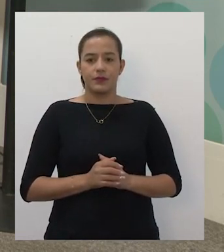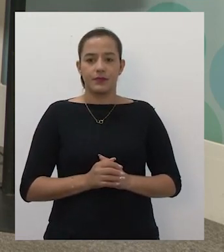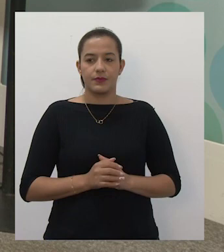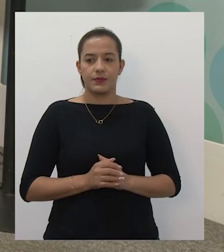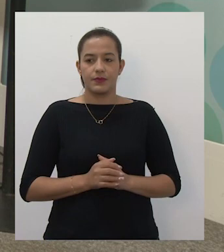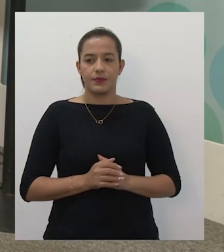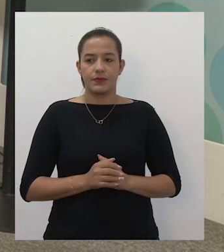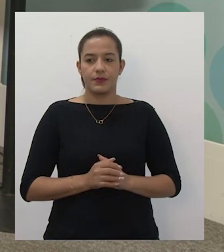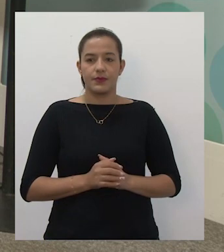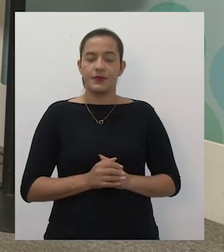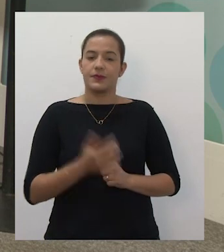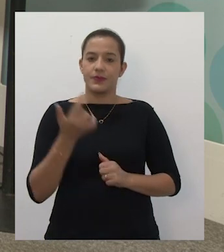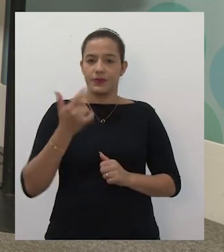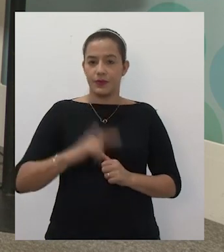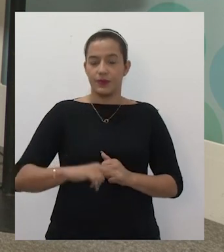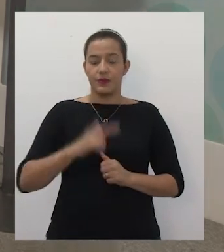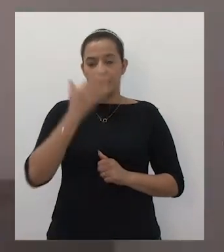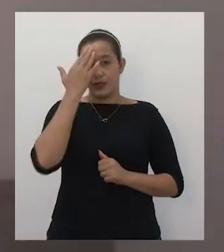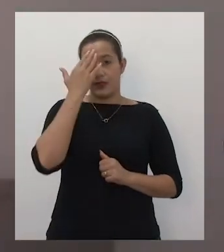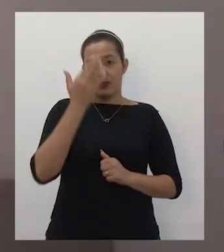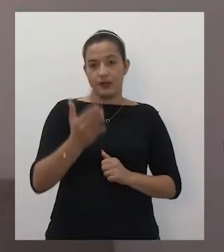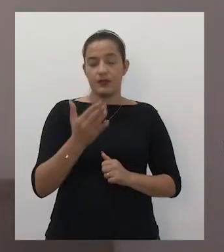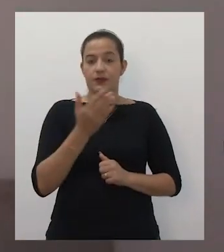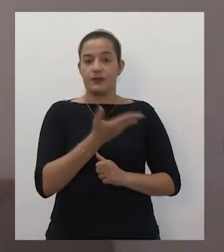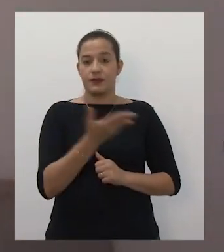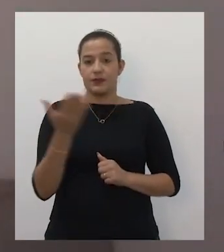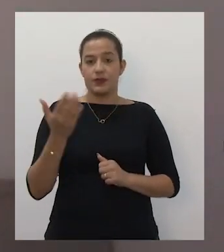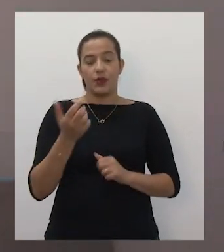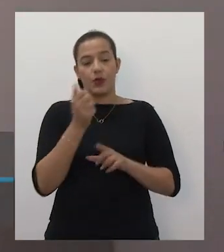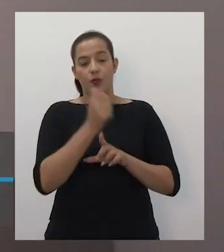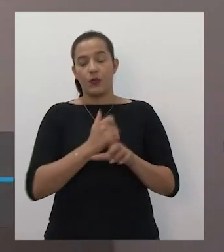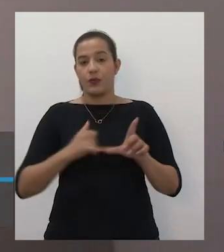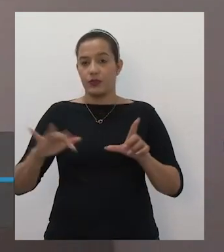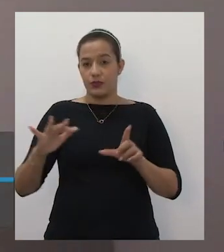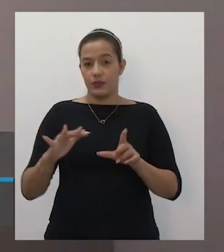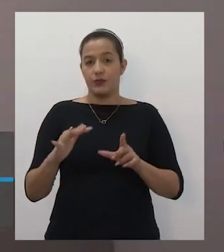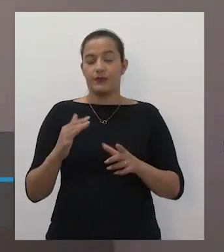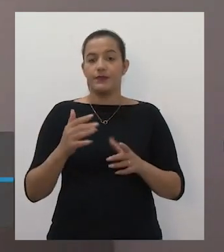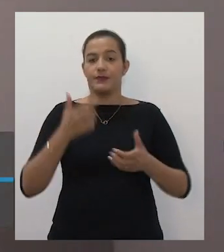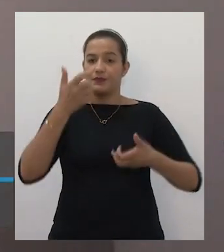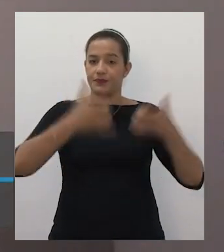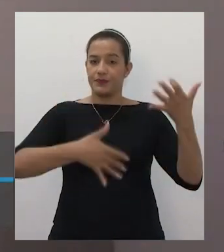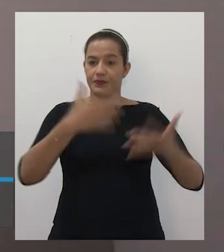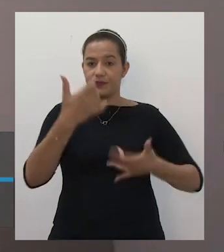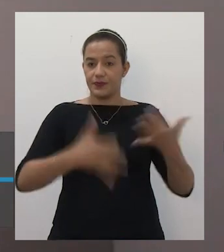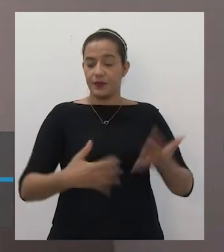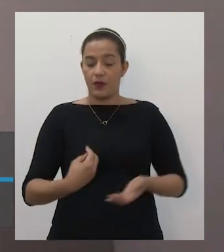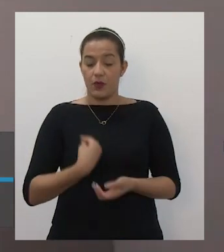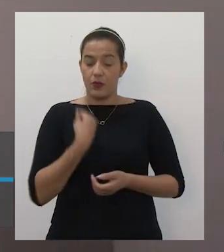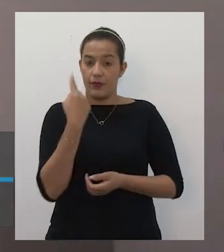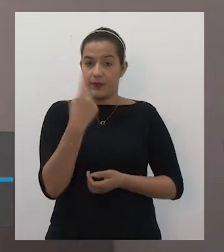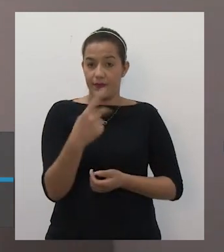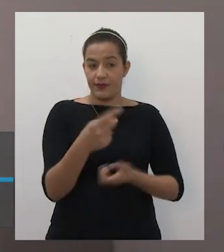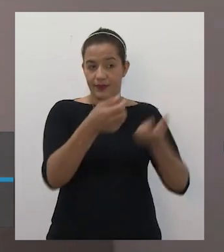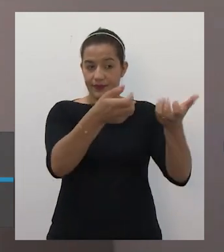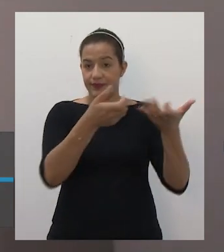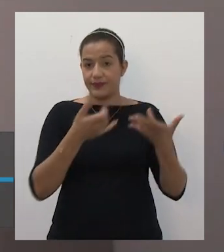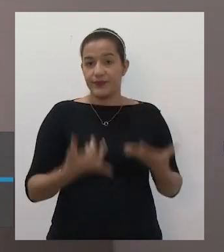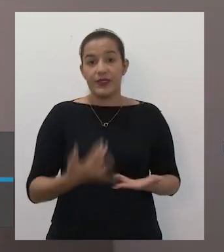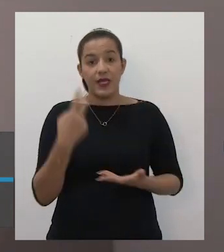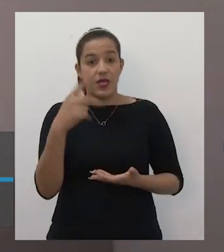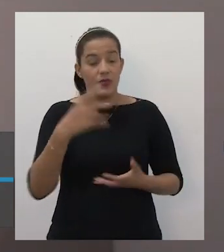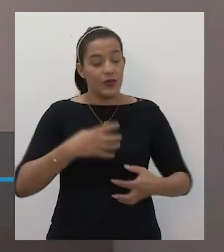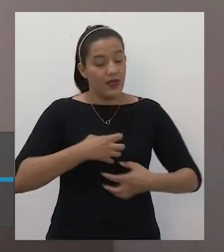Bom, começar agradecendo a Karina por compartilhar esse depoimento. Karina, muito legal. A sua